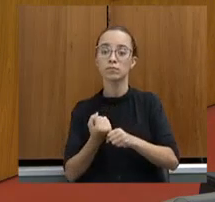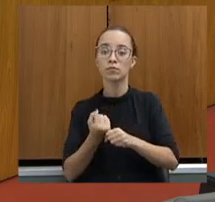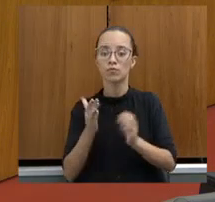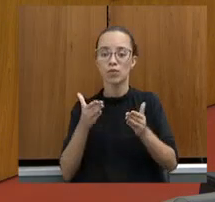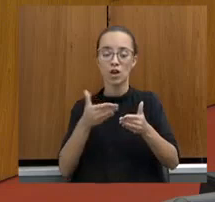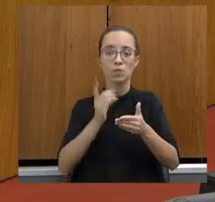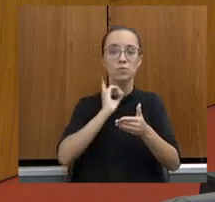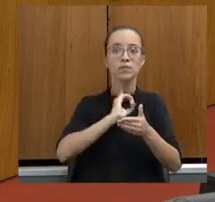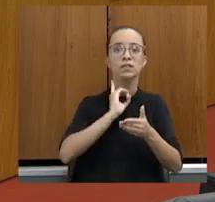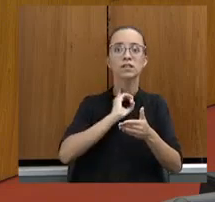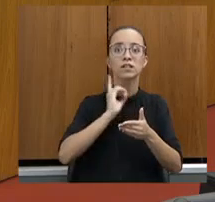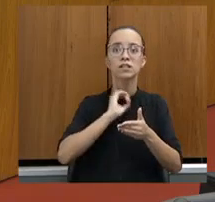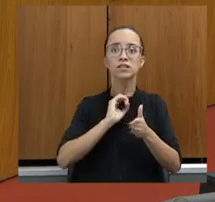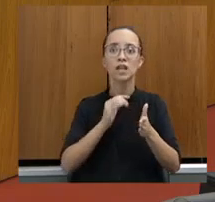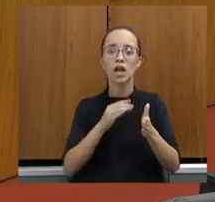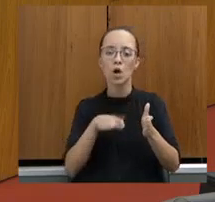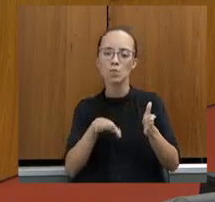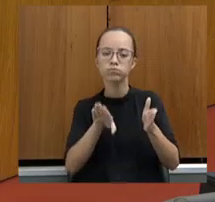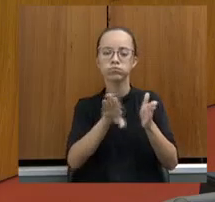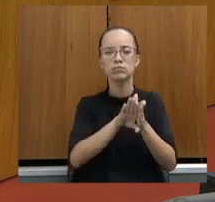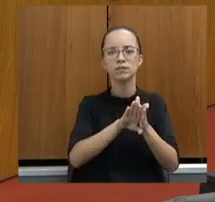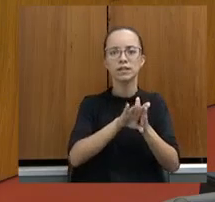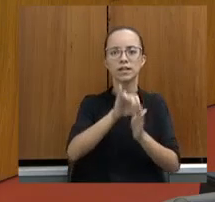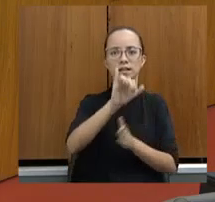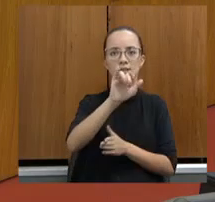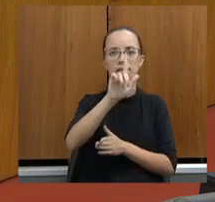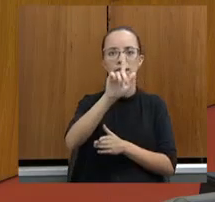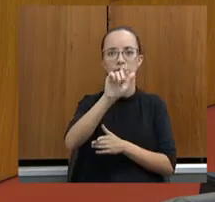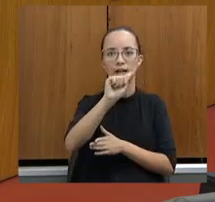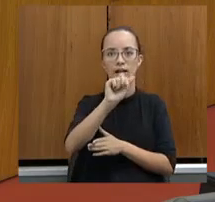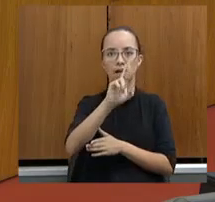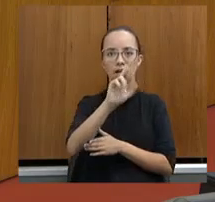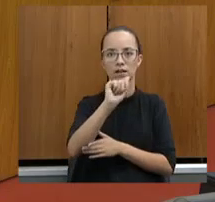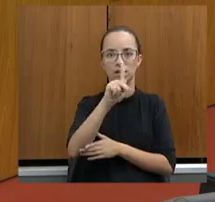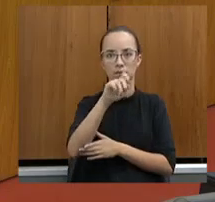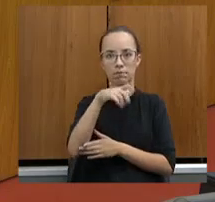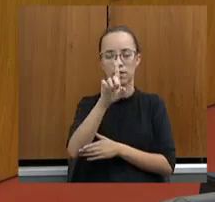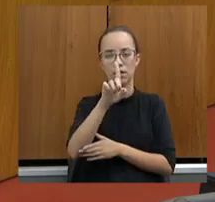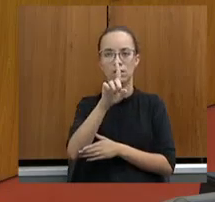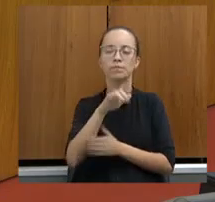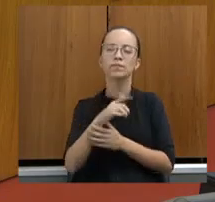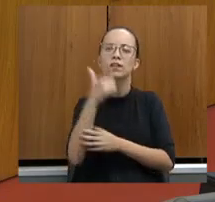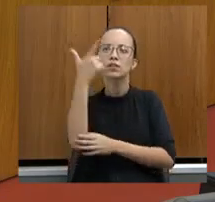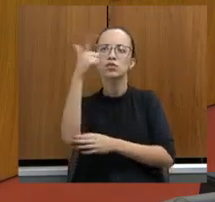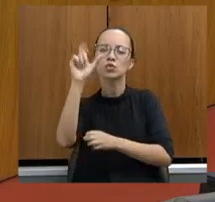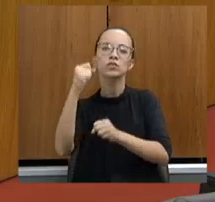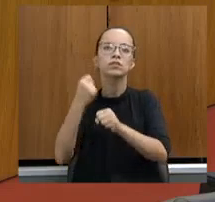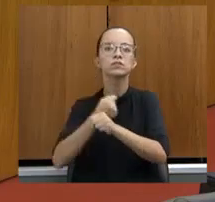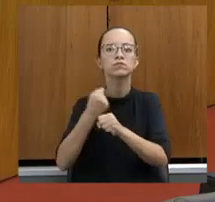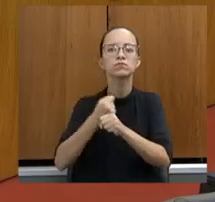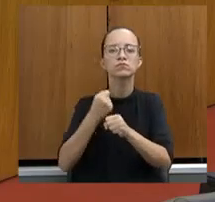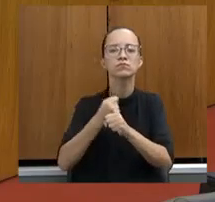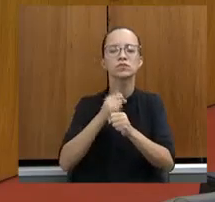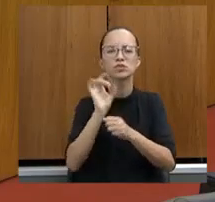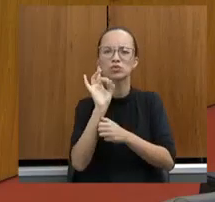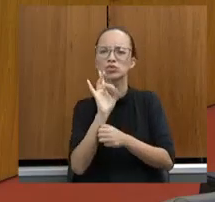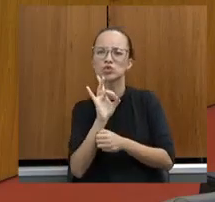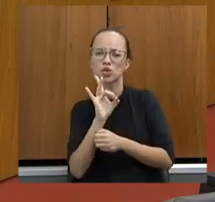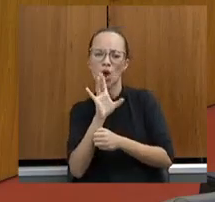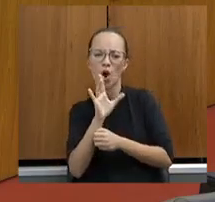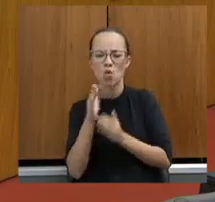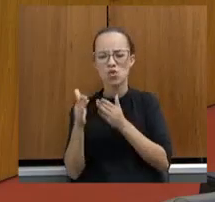é um Terminal multimodal de Cargas em Igarapé as demais obras consistem apenas em algumas